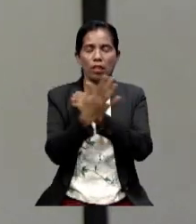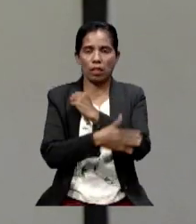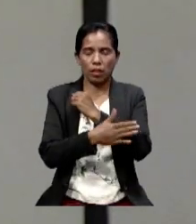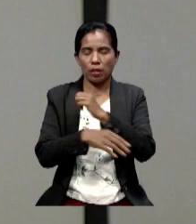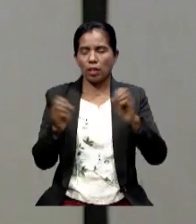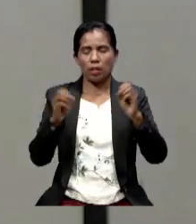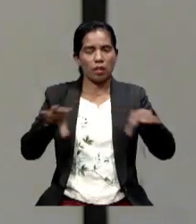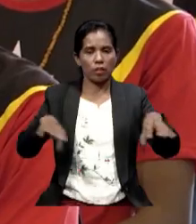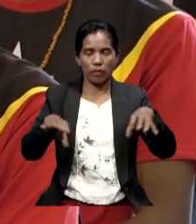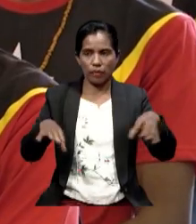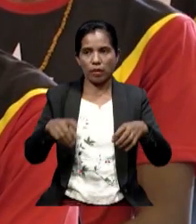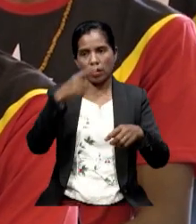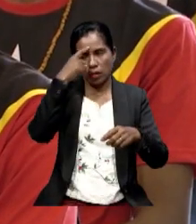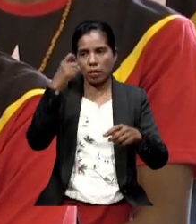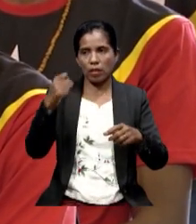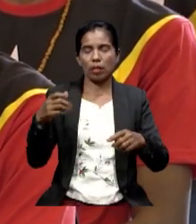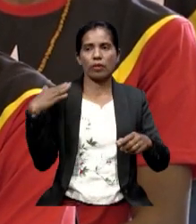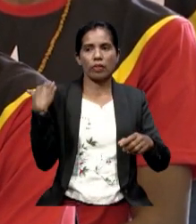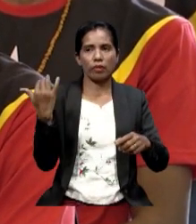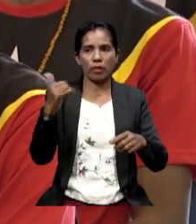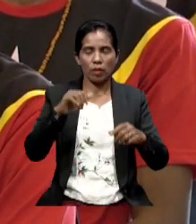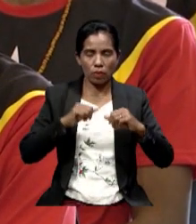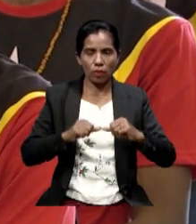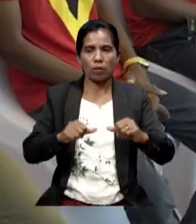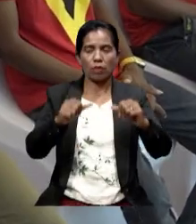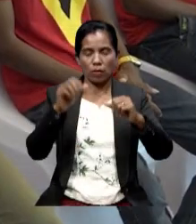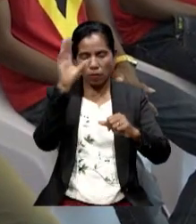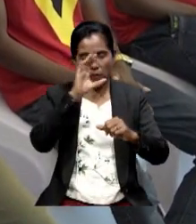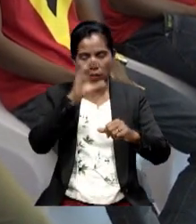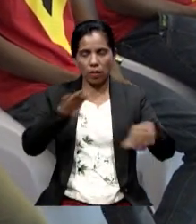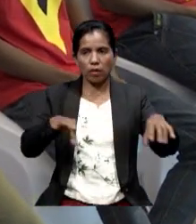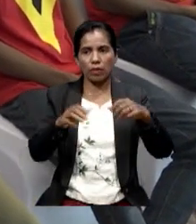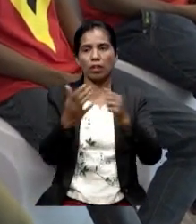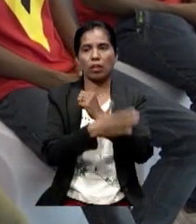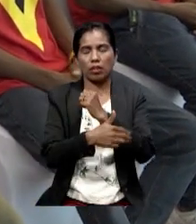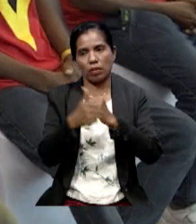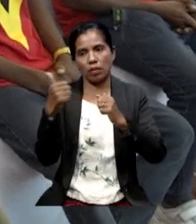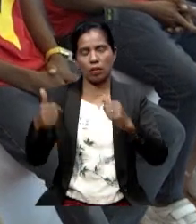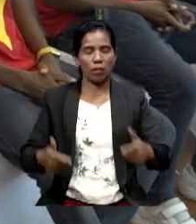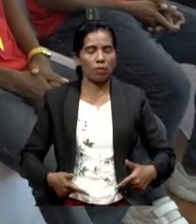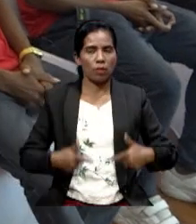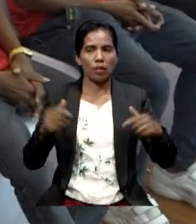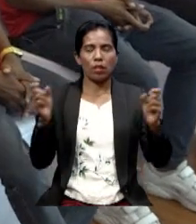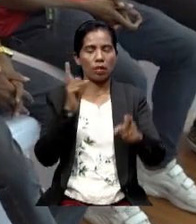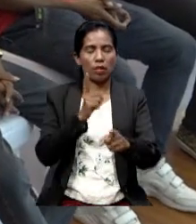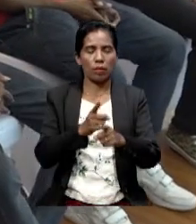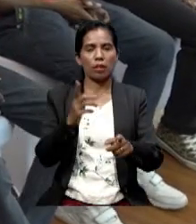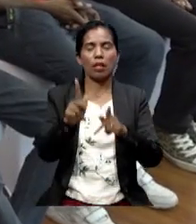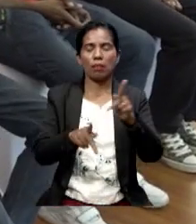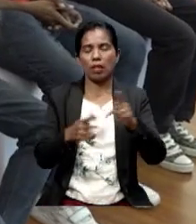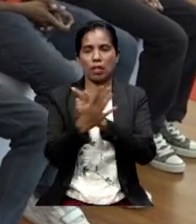campo serviço, né? Por causa, basou vencer, continua a sair buscar serviço e raizelo, no mores lá do digno e a